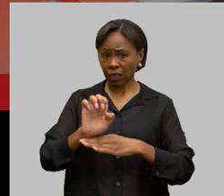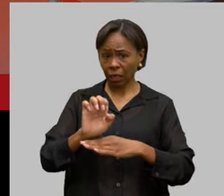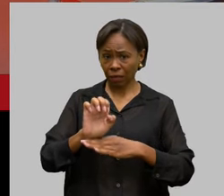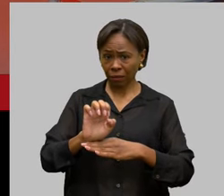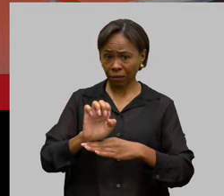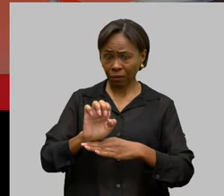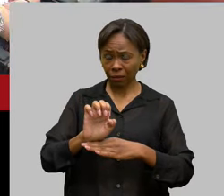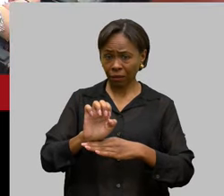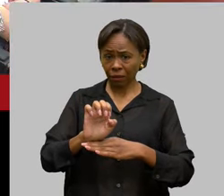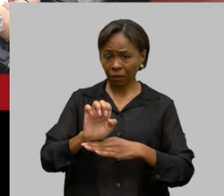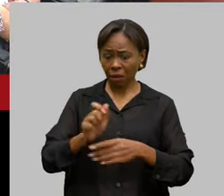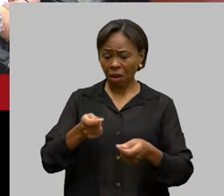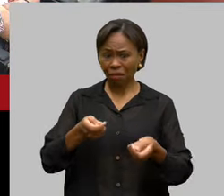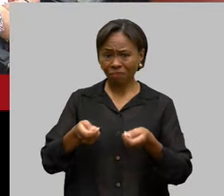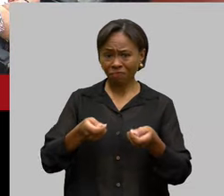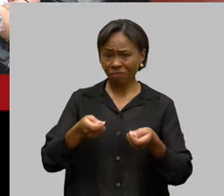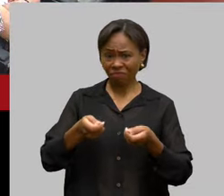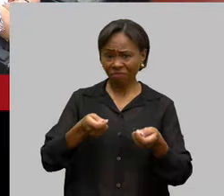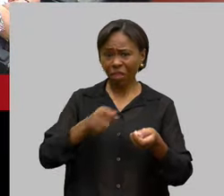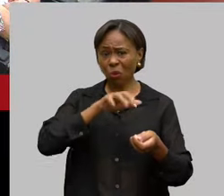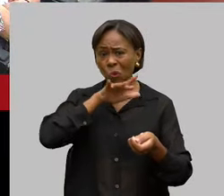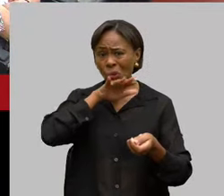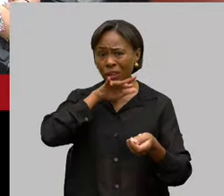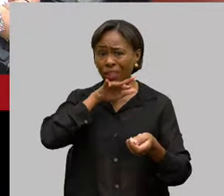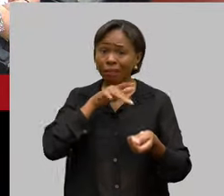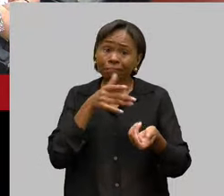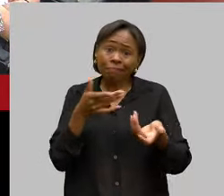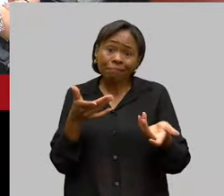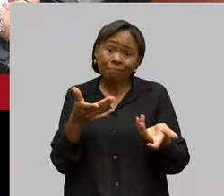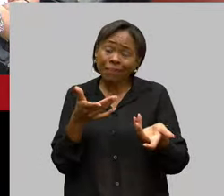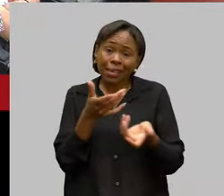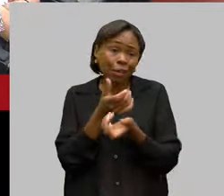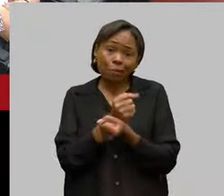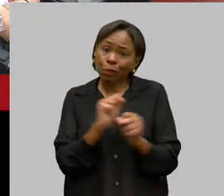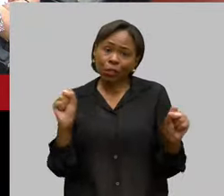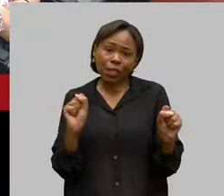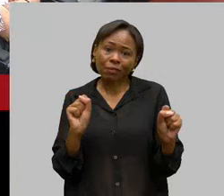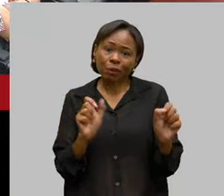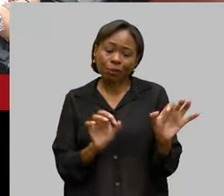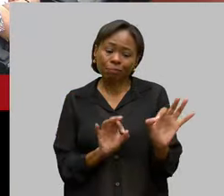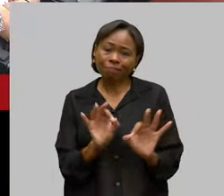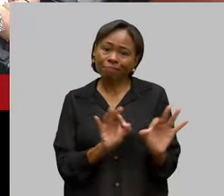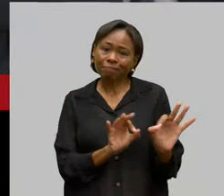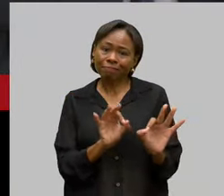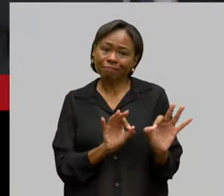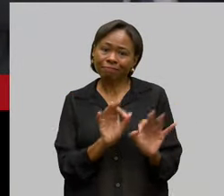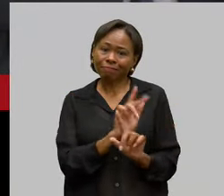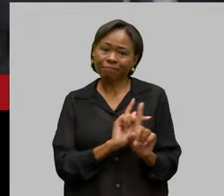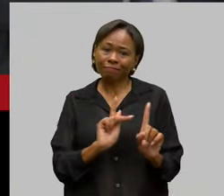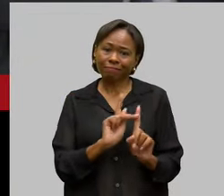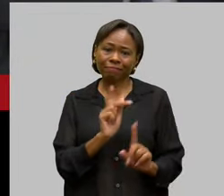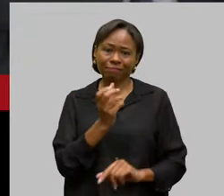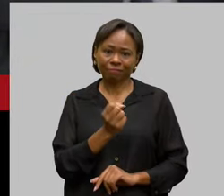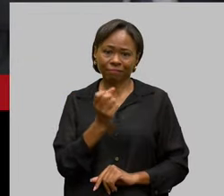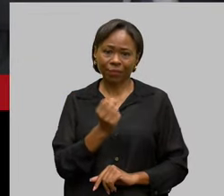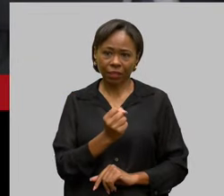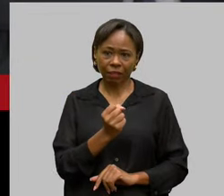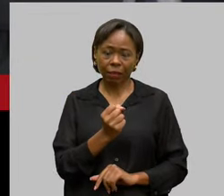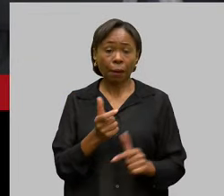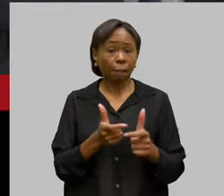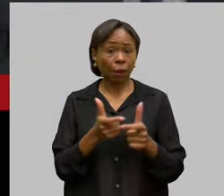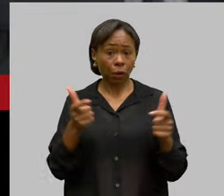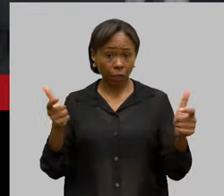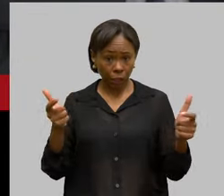como fazer planejamento Previdenciário na maioria das cidades o orçamento da Previdência é o